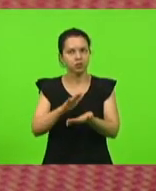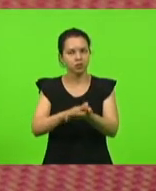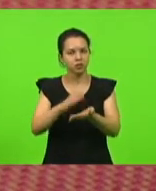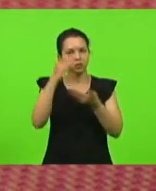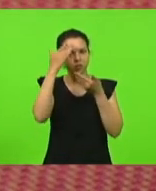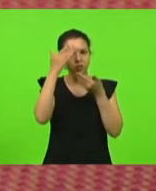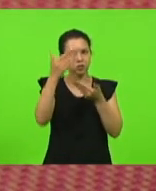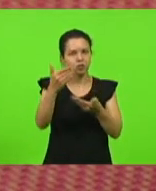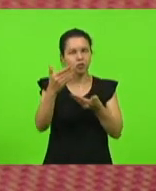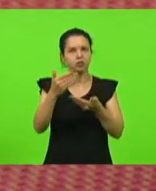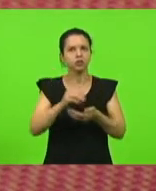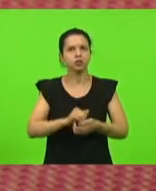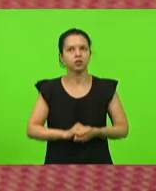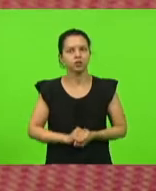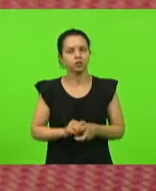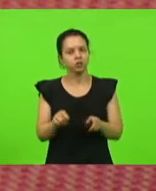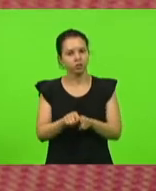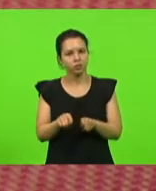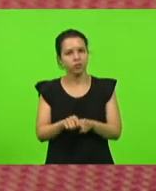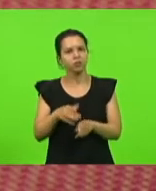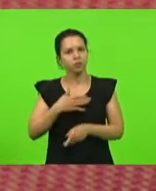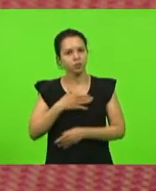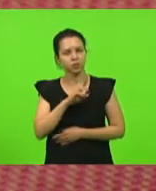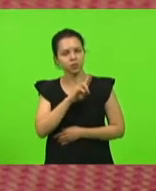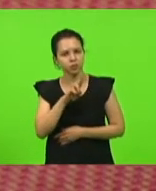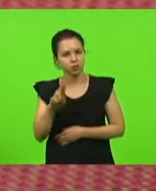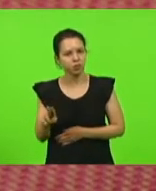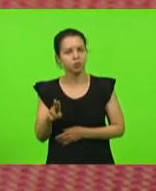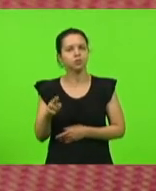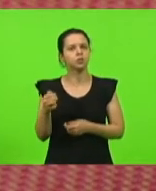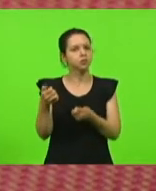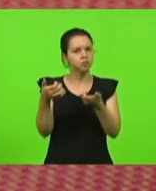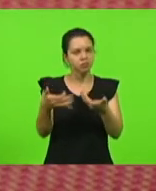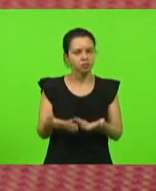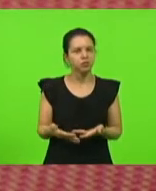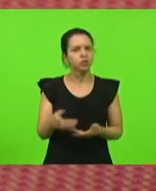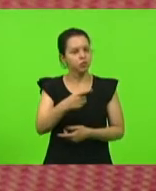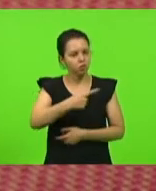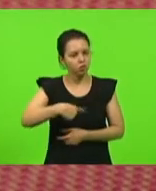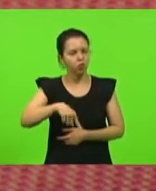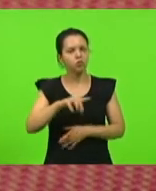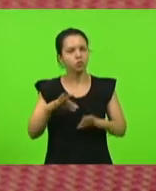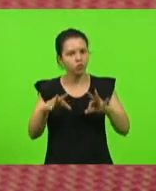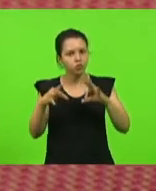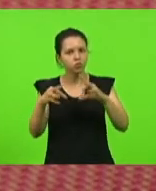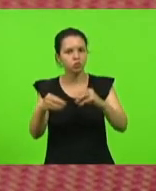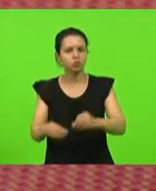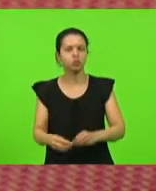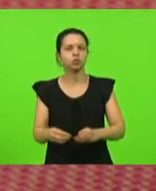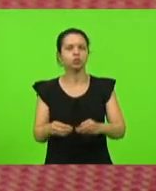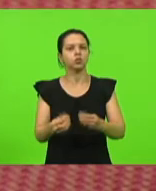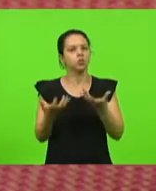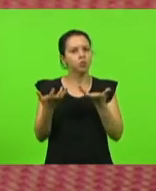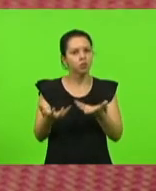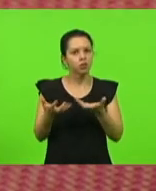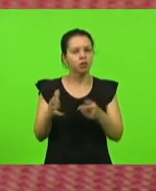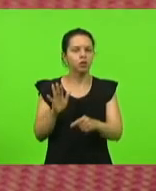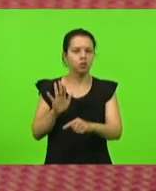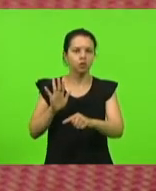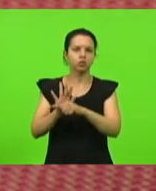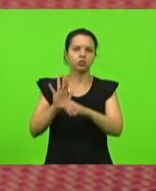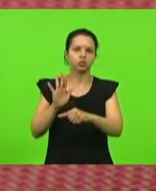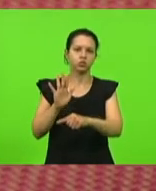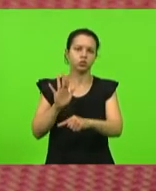Agradecer pela citação do meu nome. Todos estamos, de alguma forma, procurando ajudar